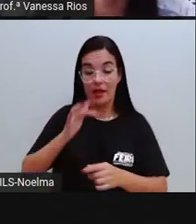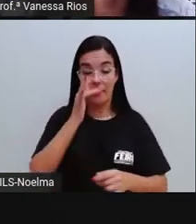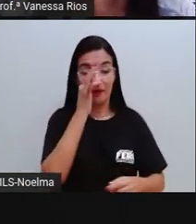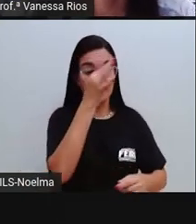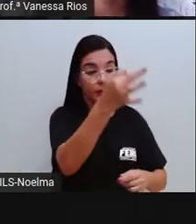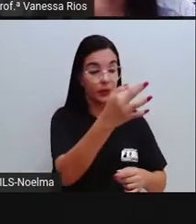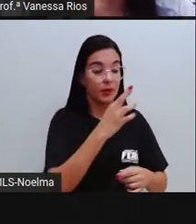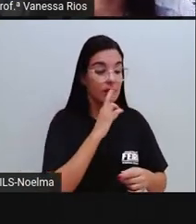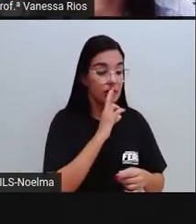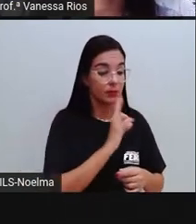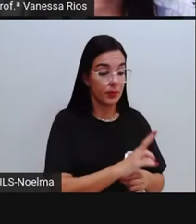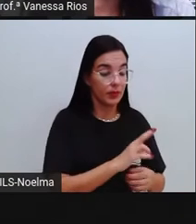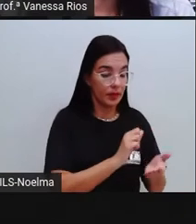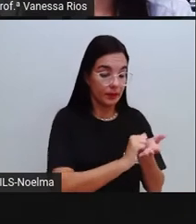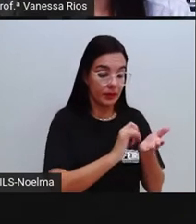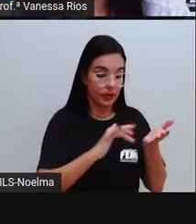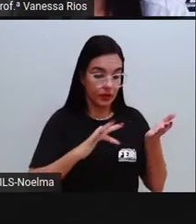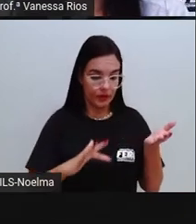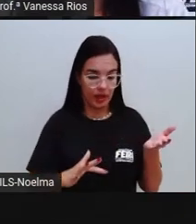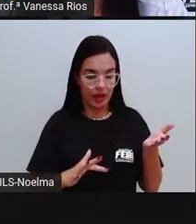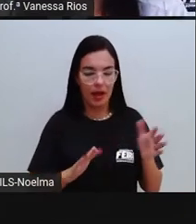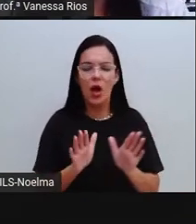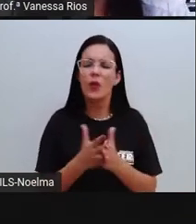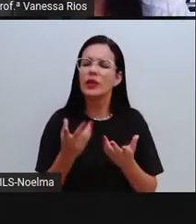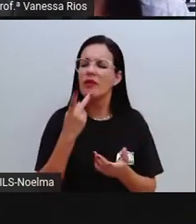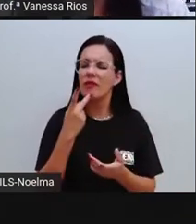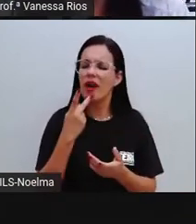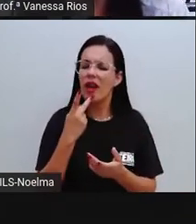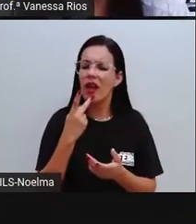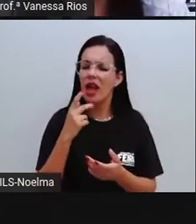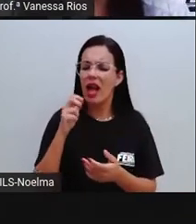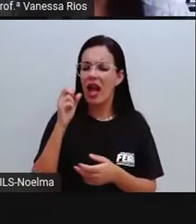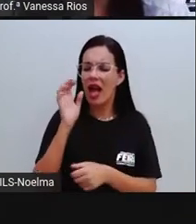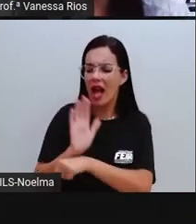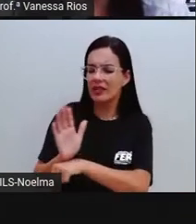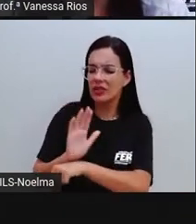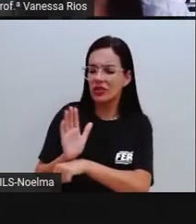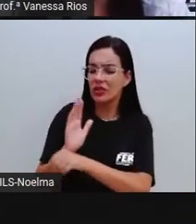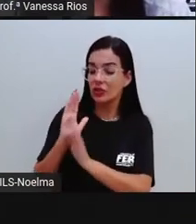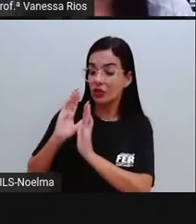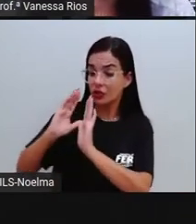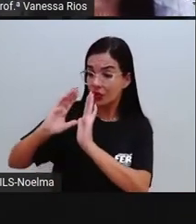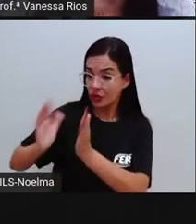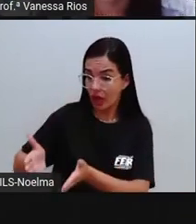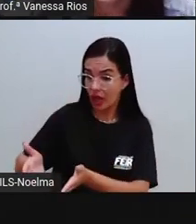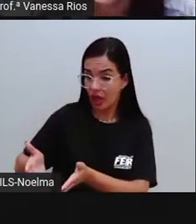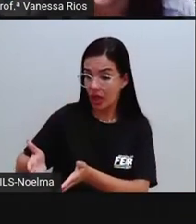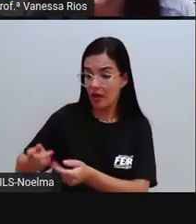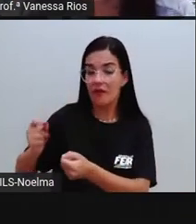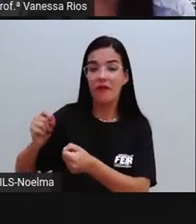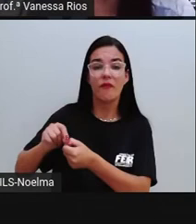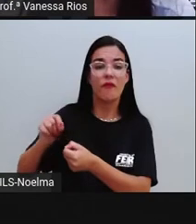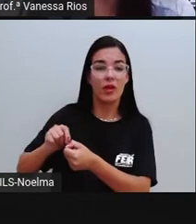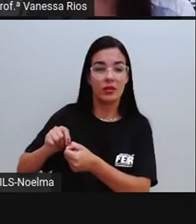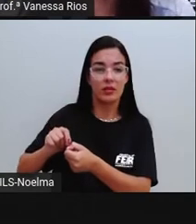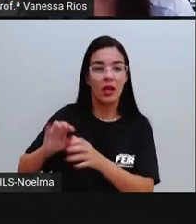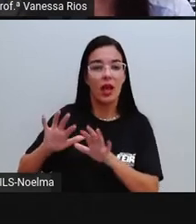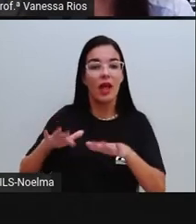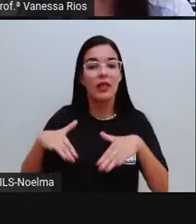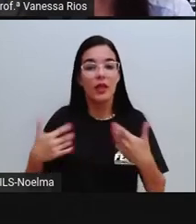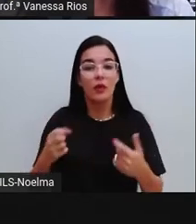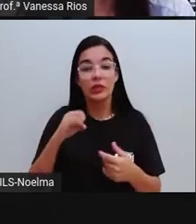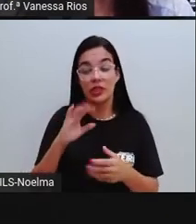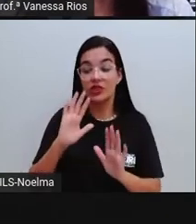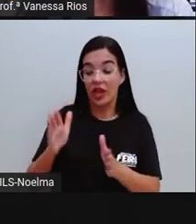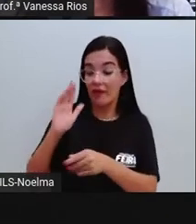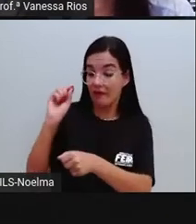responderá. Quando a gente fala Marina assistiu, a gente já entende que é uma ação que ela já fez. Então, se ela já